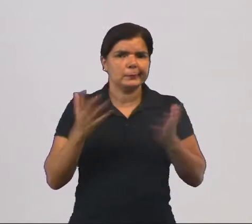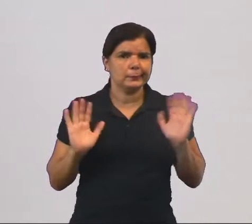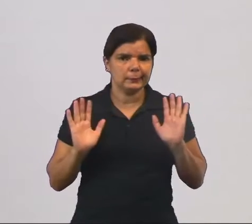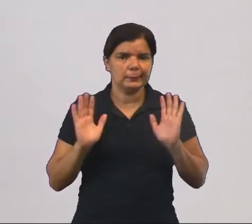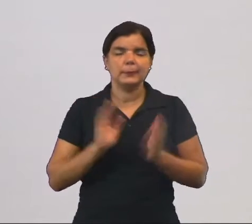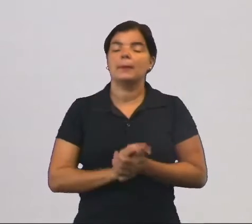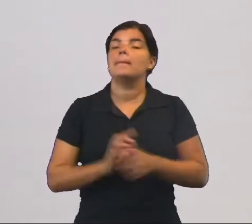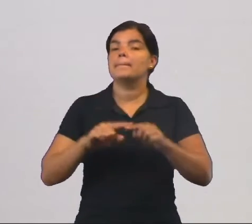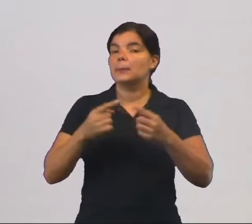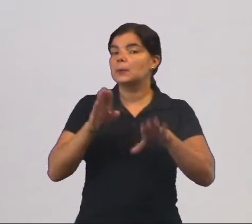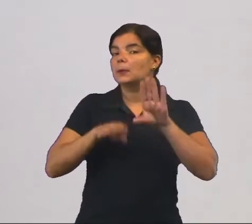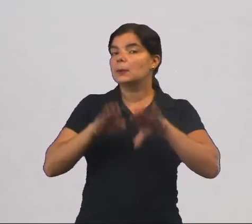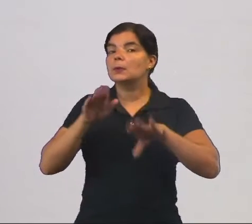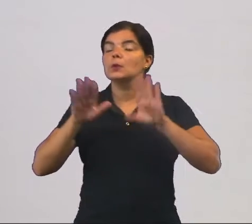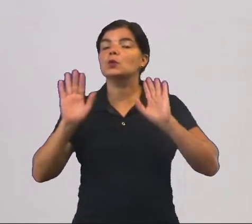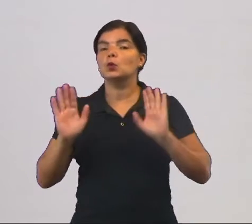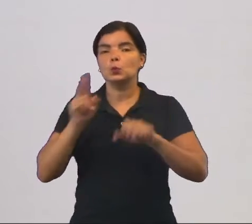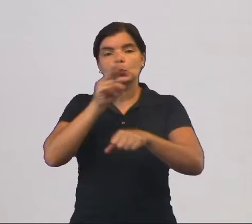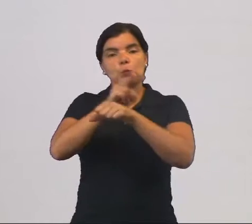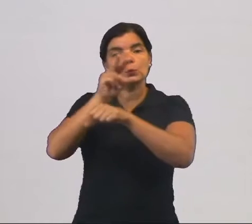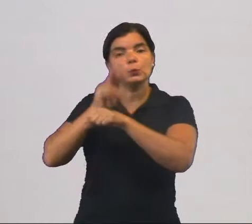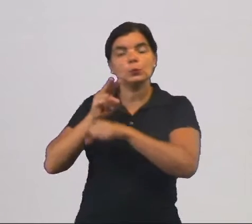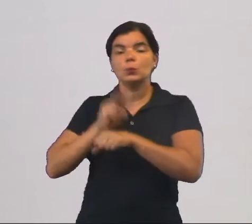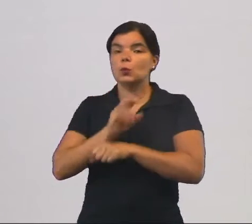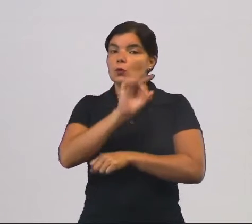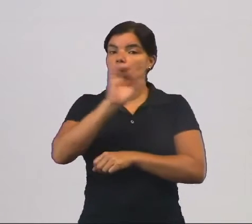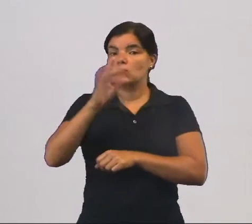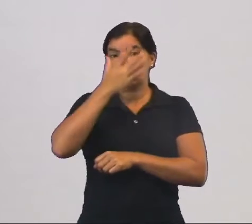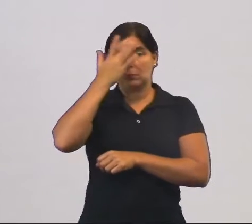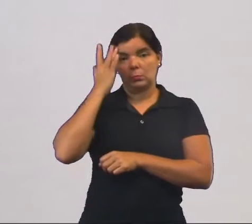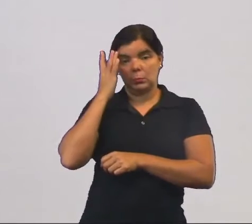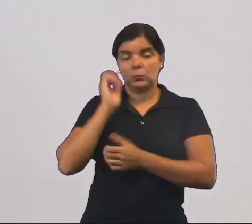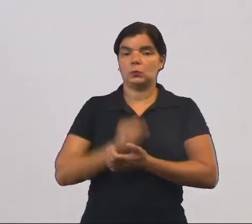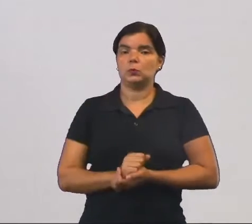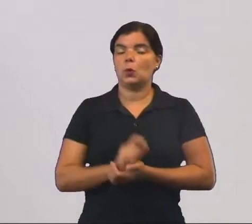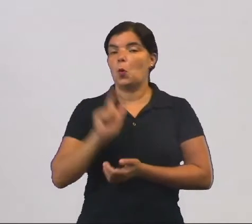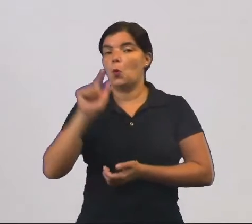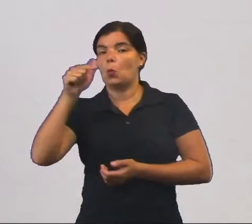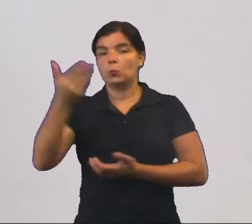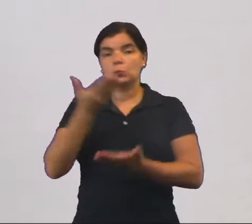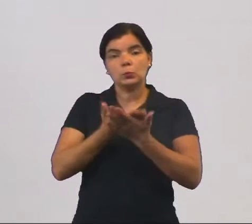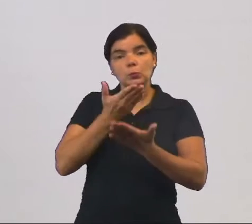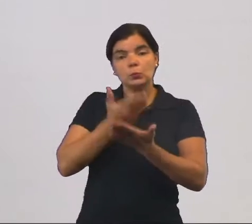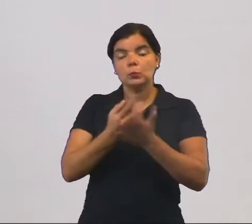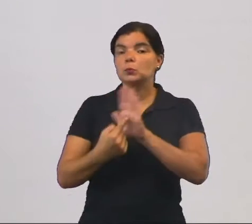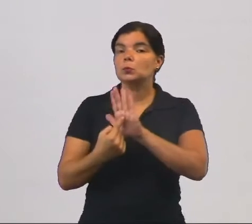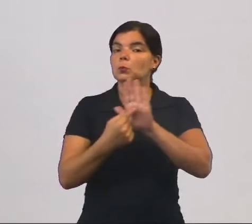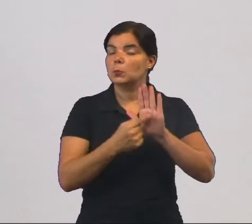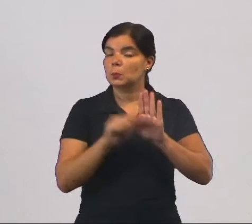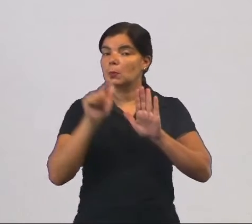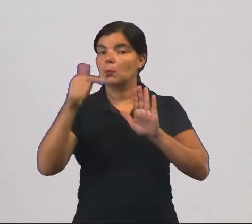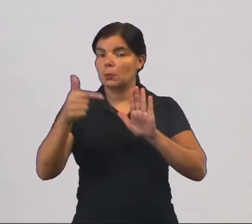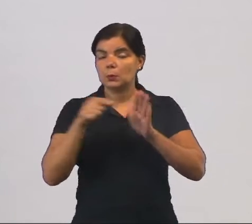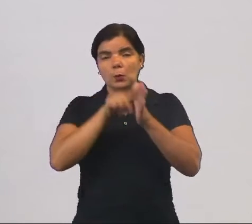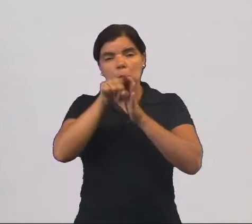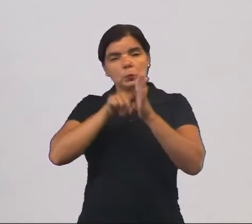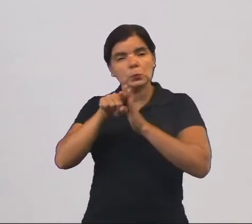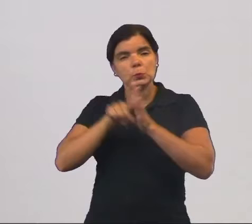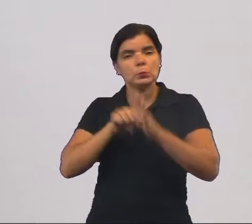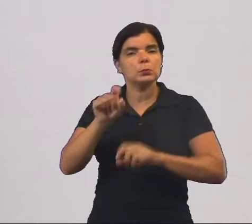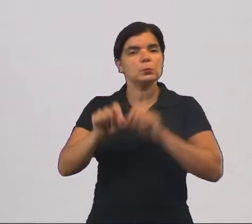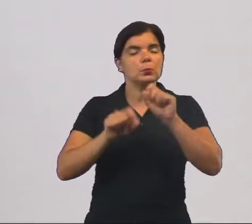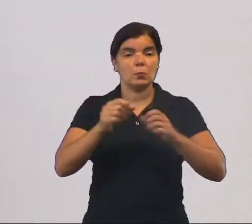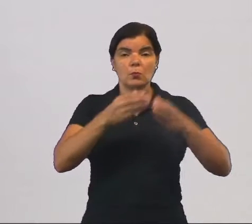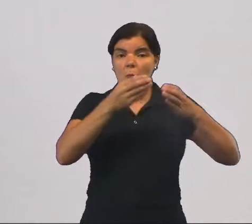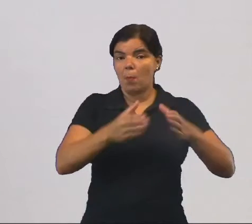situação. Isso também depende dos cuidados de cada pessoa. Agora, outros estudos apontam outras situações quando se trata